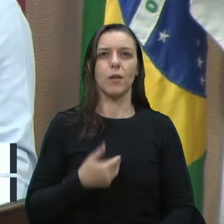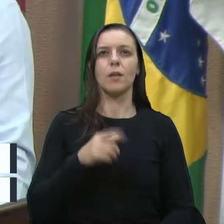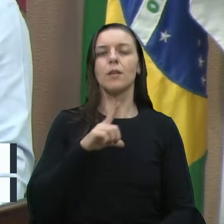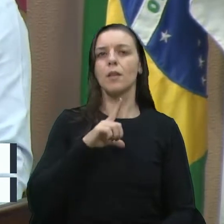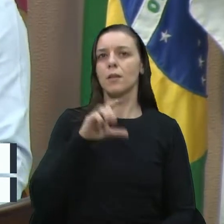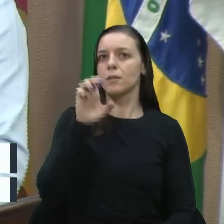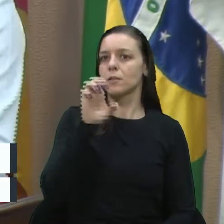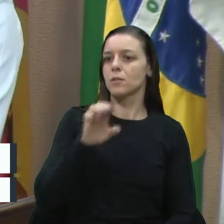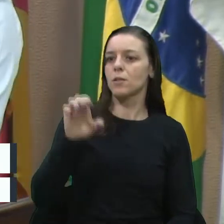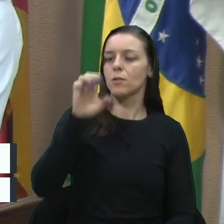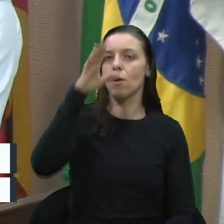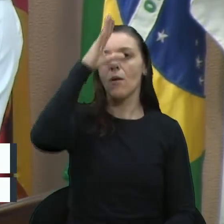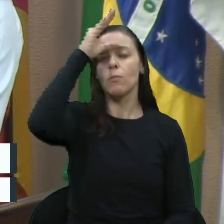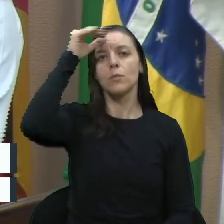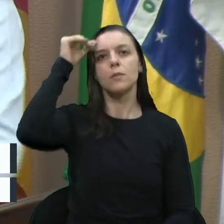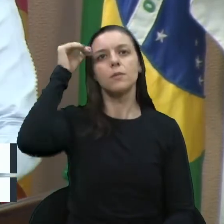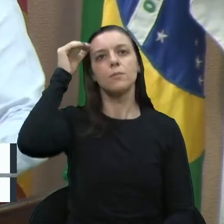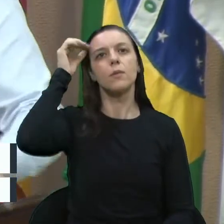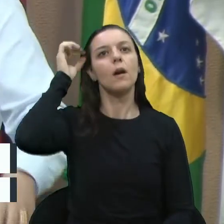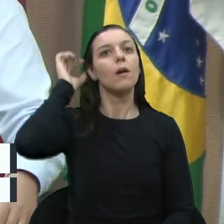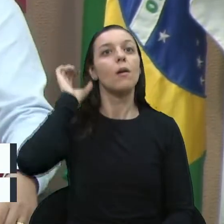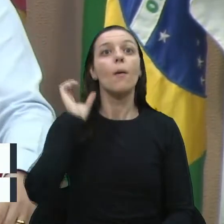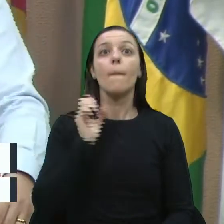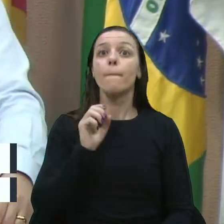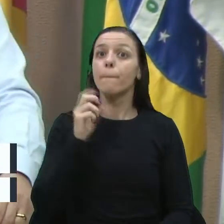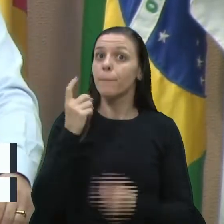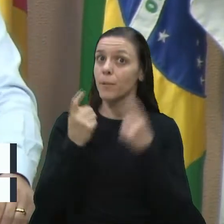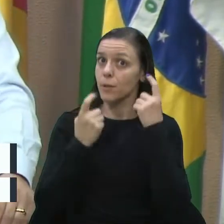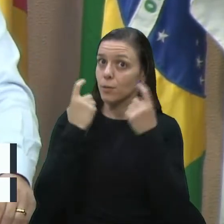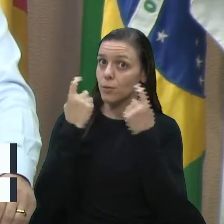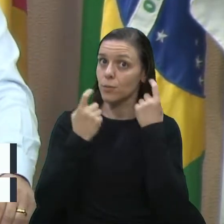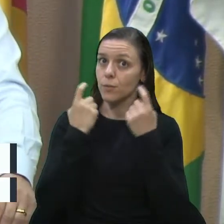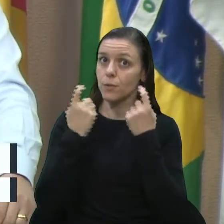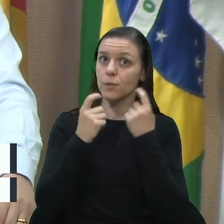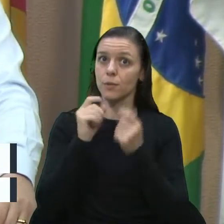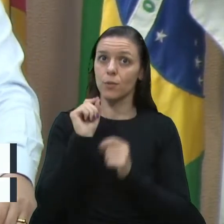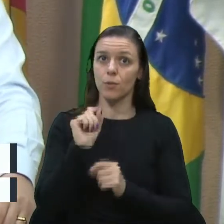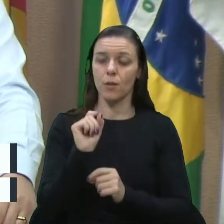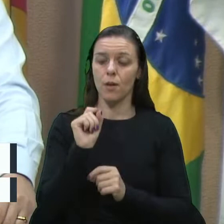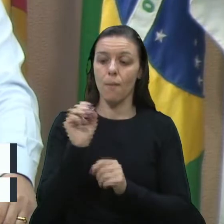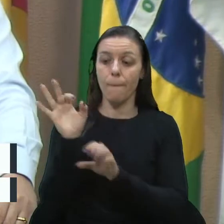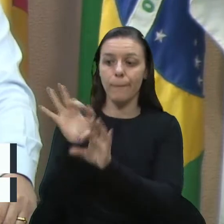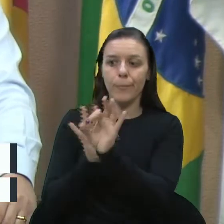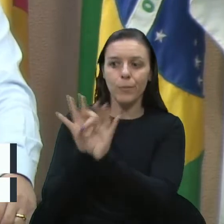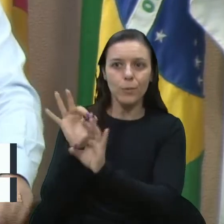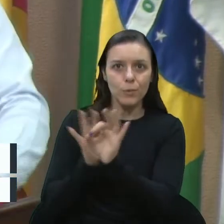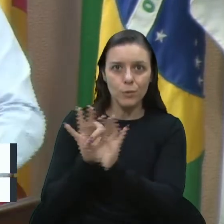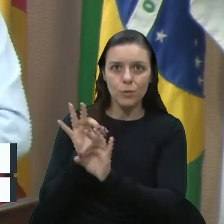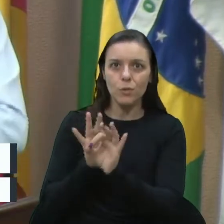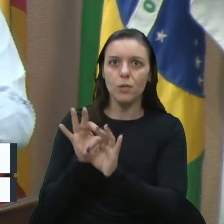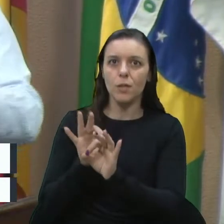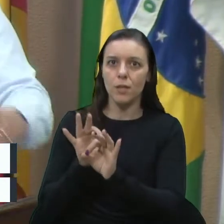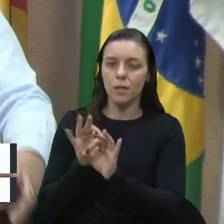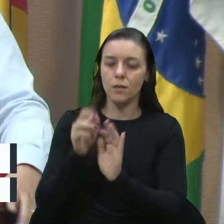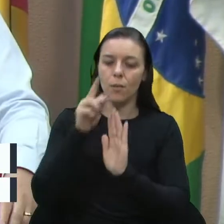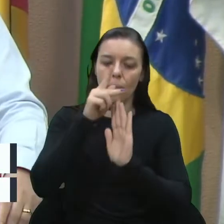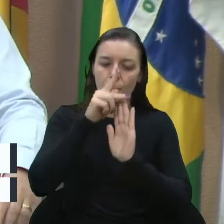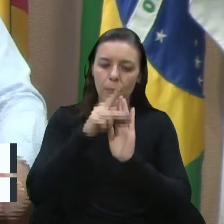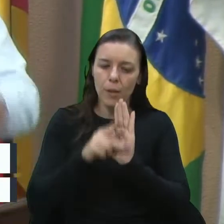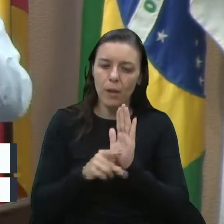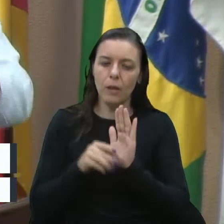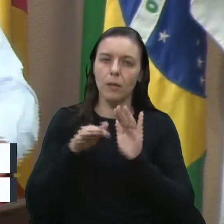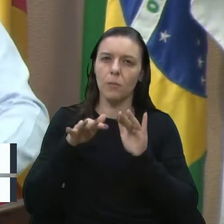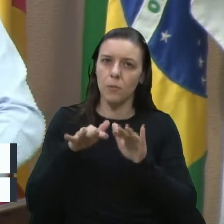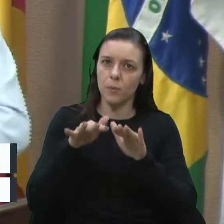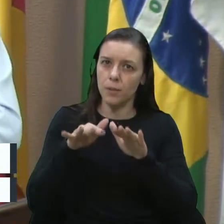como municipal, da preocupação de haver projetos, plano de mobilidade urbana,